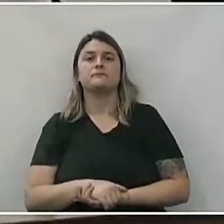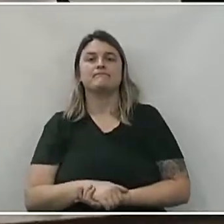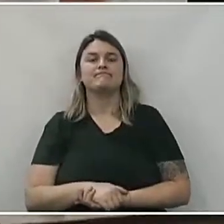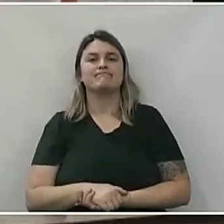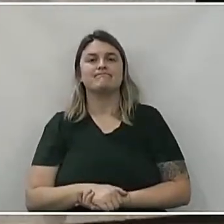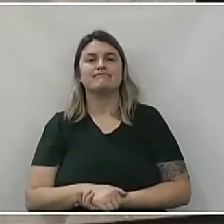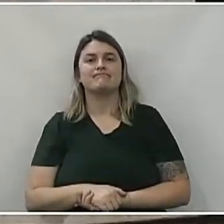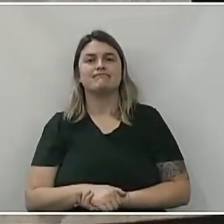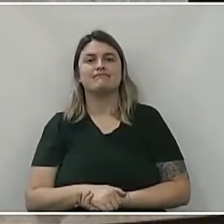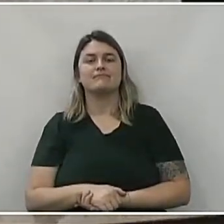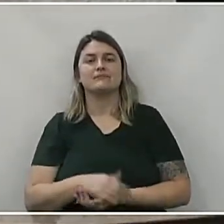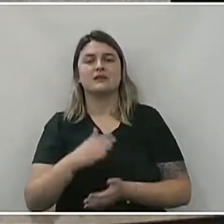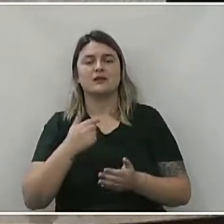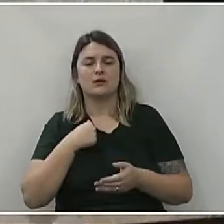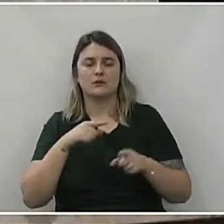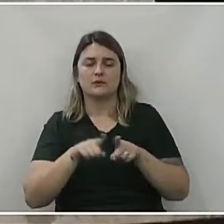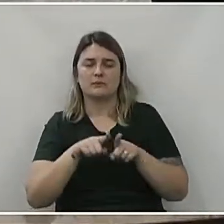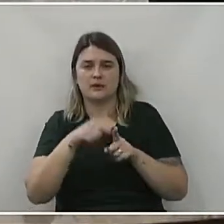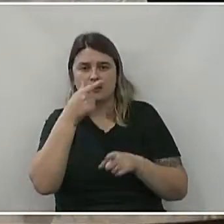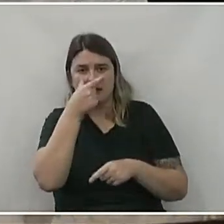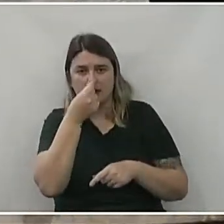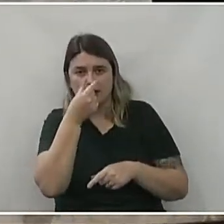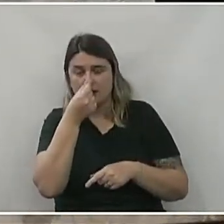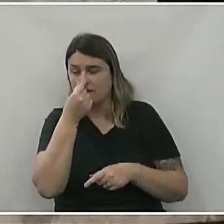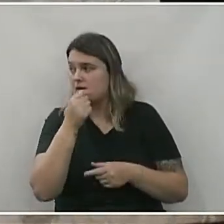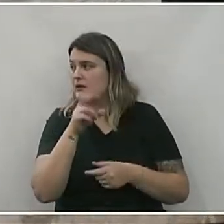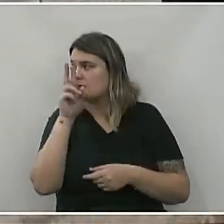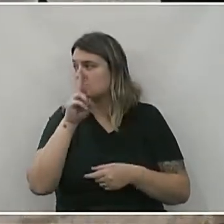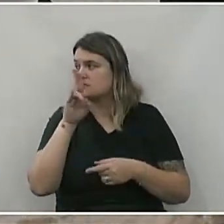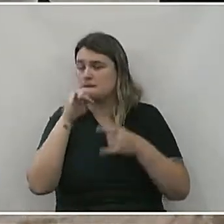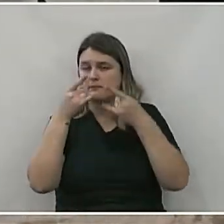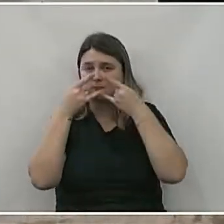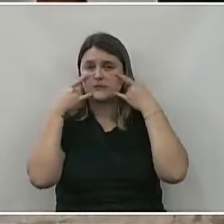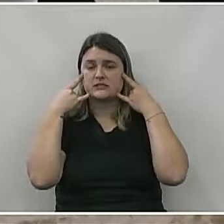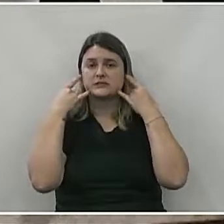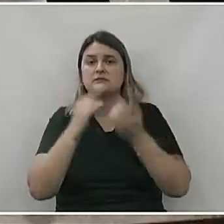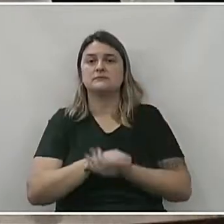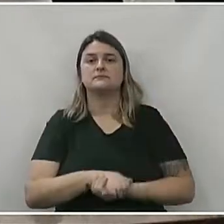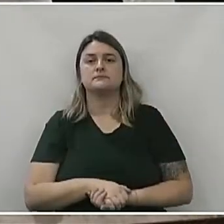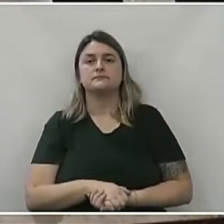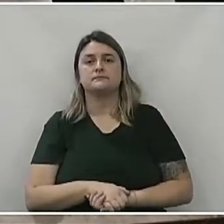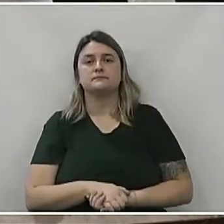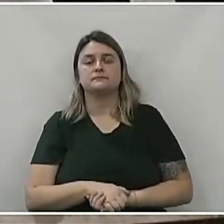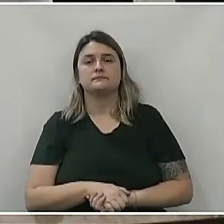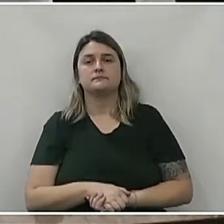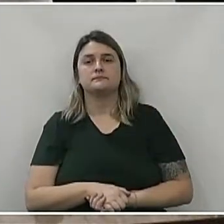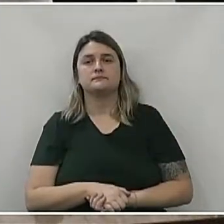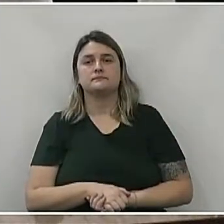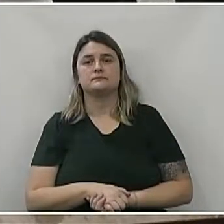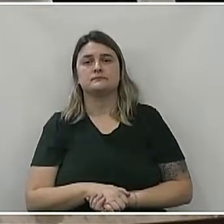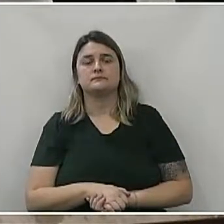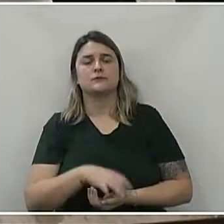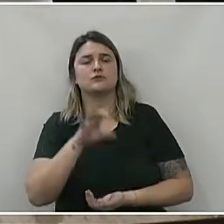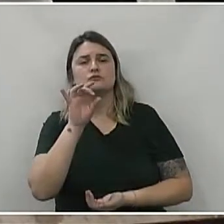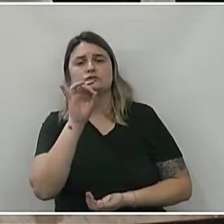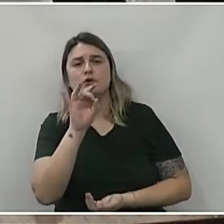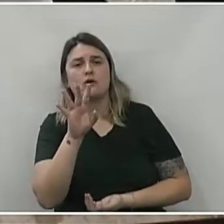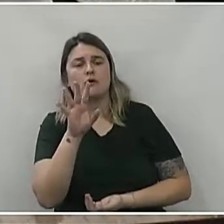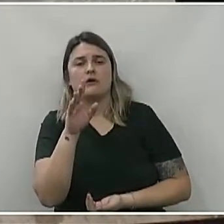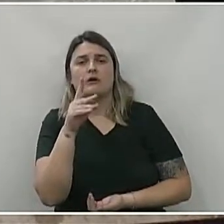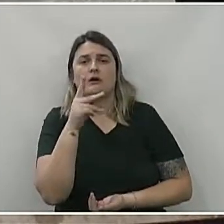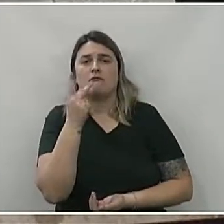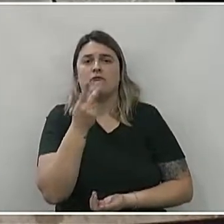Eu estou meio um pouco engripado hoje, mas por isso que eu estou usando a máscara, né? Então, eu só queria colocar